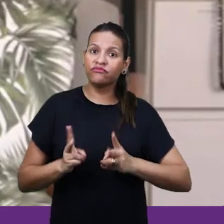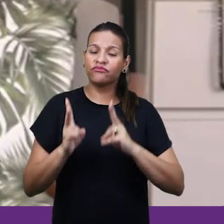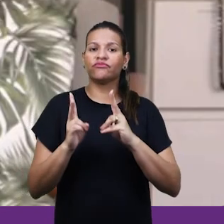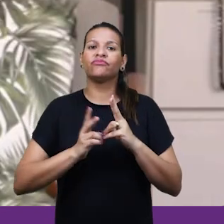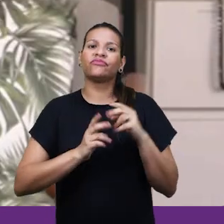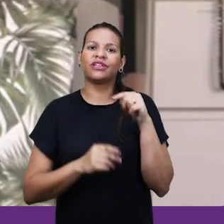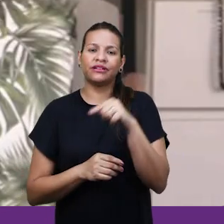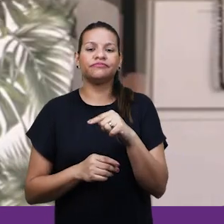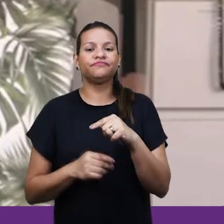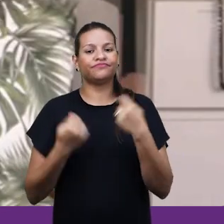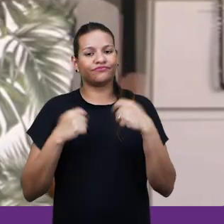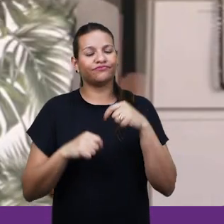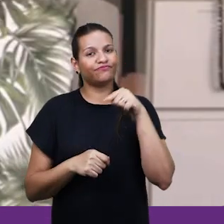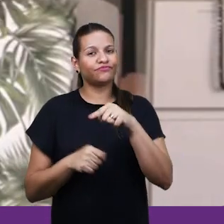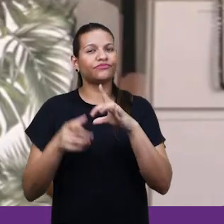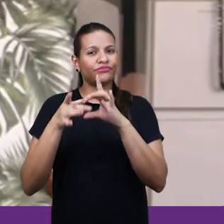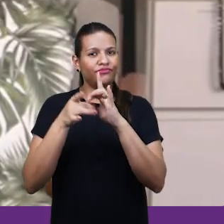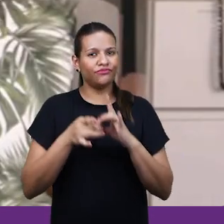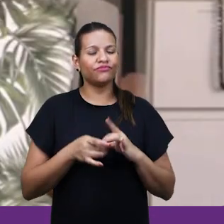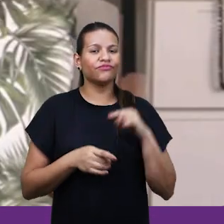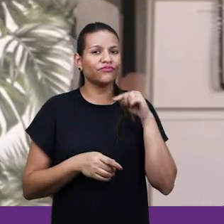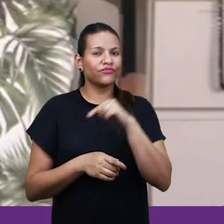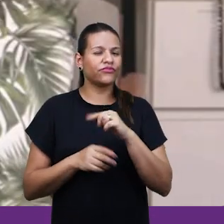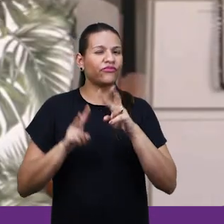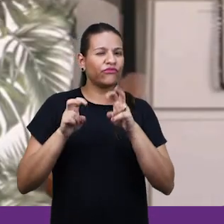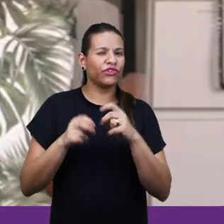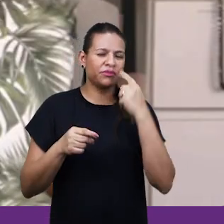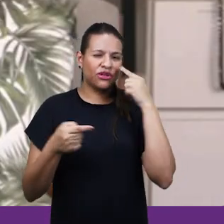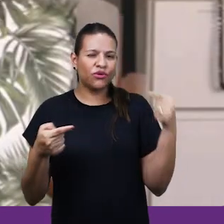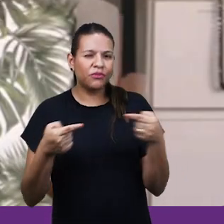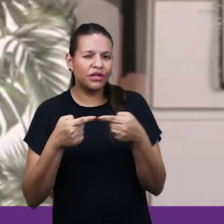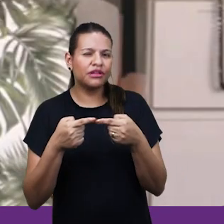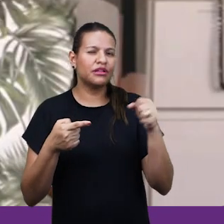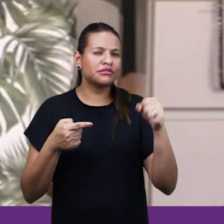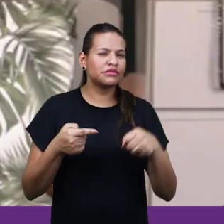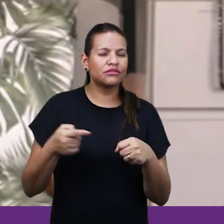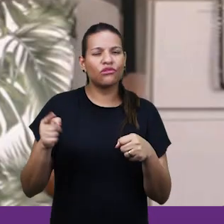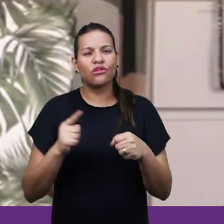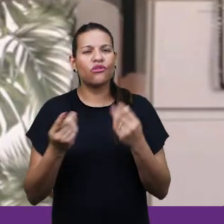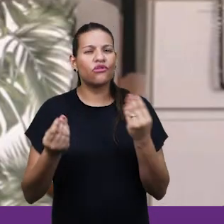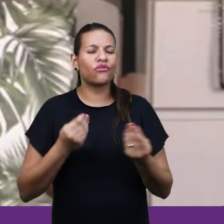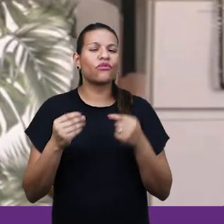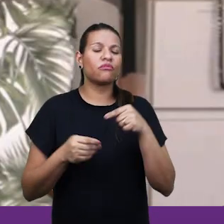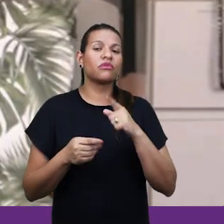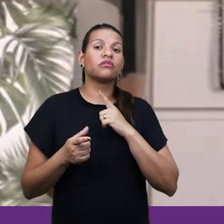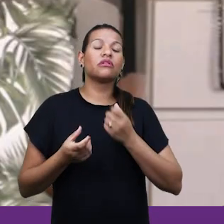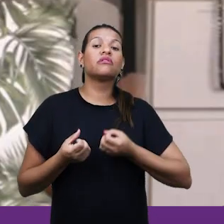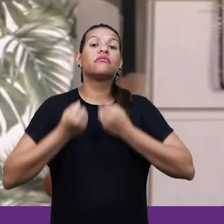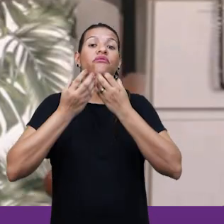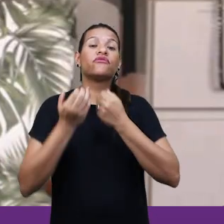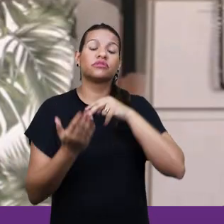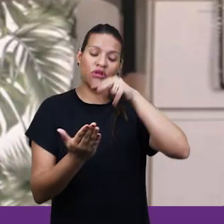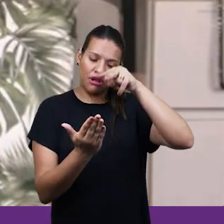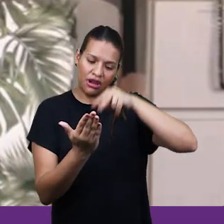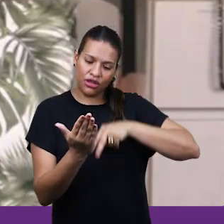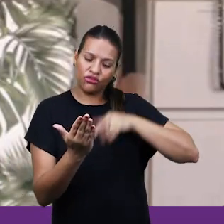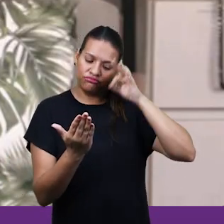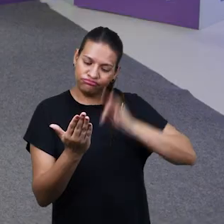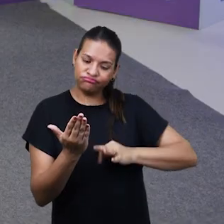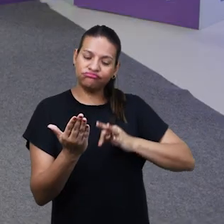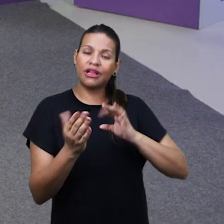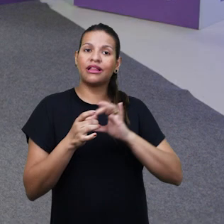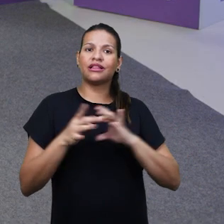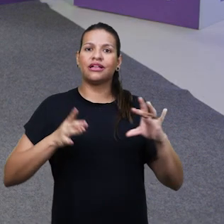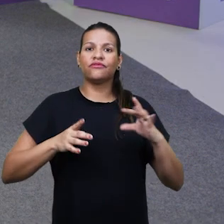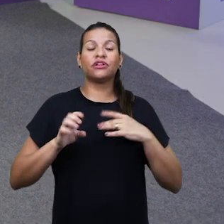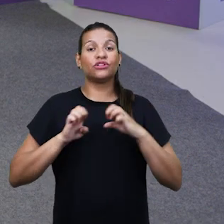se insere nesse contexto da pertinência, da preservação da vontade livre do eleitor, que é algo